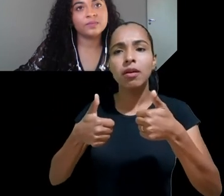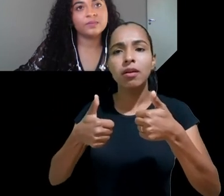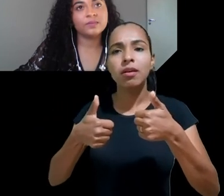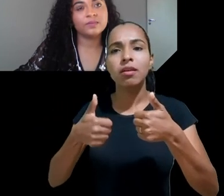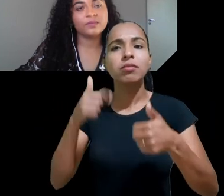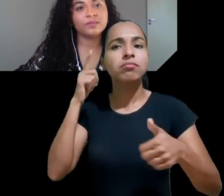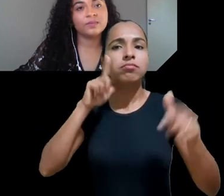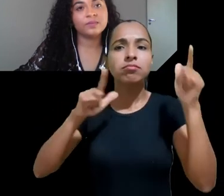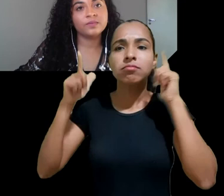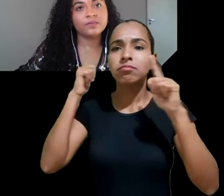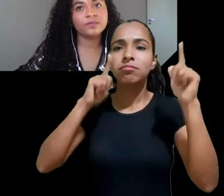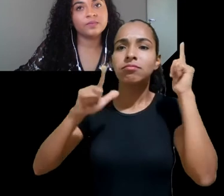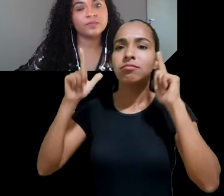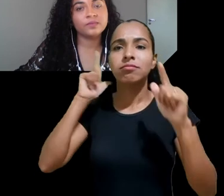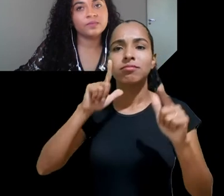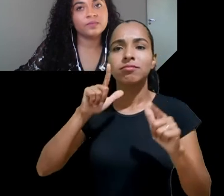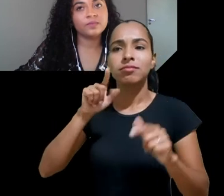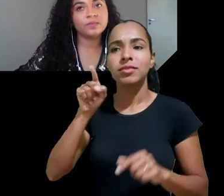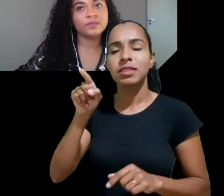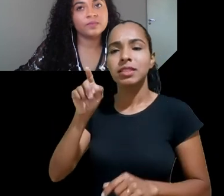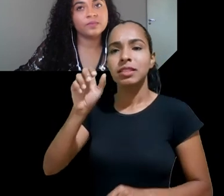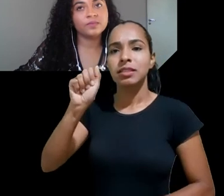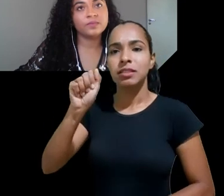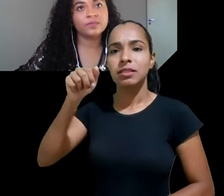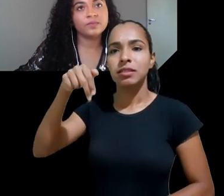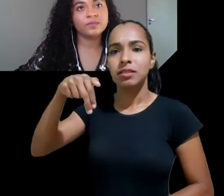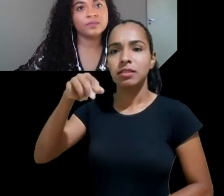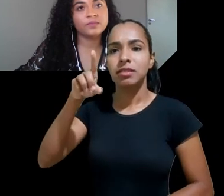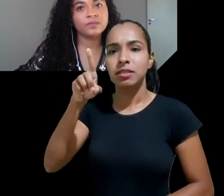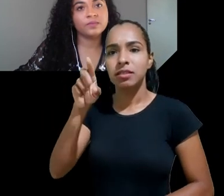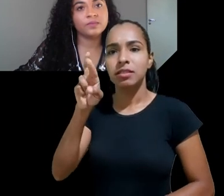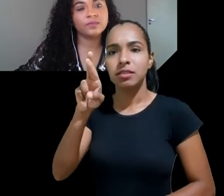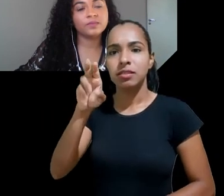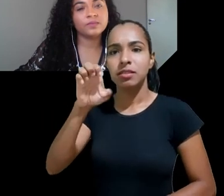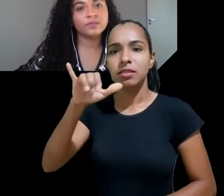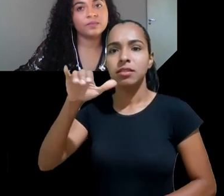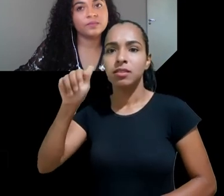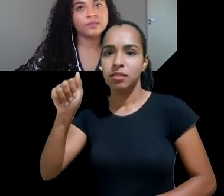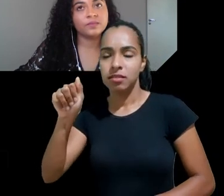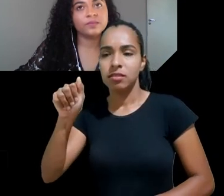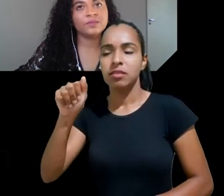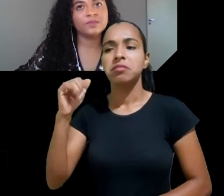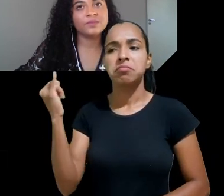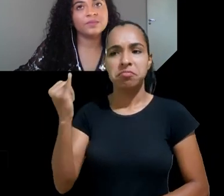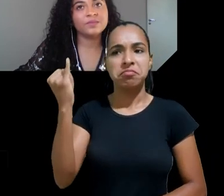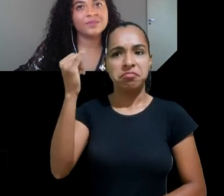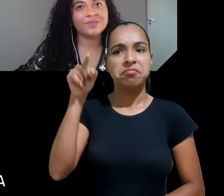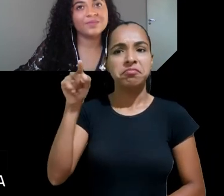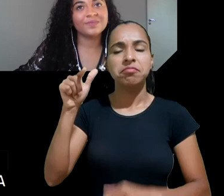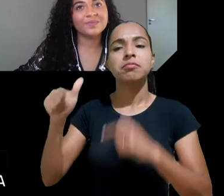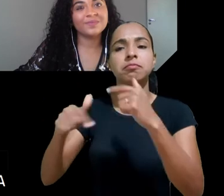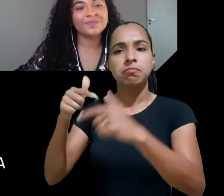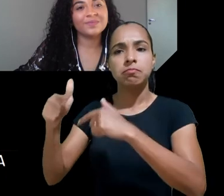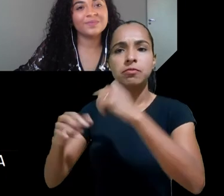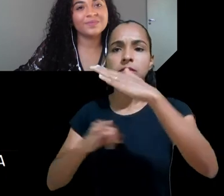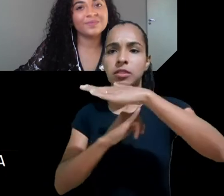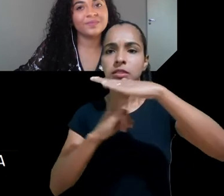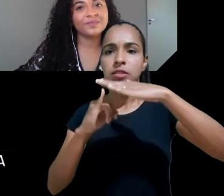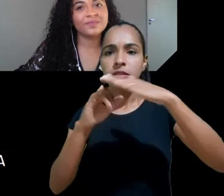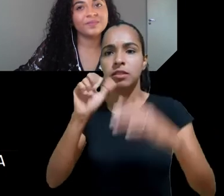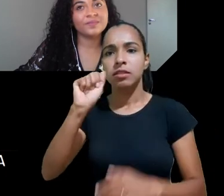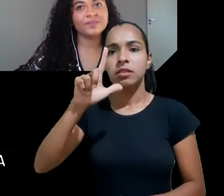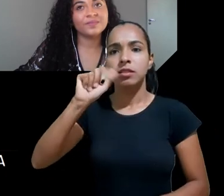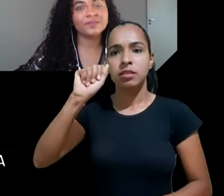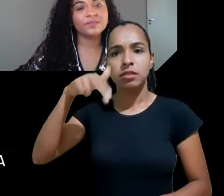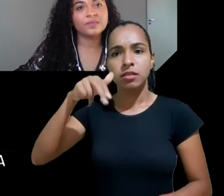andréia nossa produtora é toda turma da matricial de comunicação do alana como todas as noticiais e programas nossa